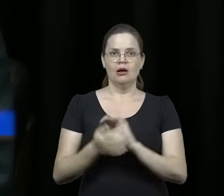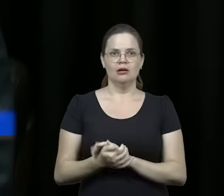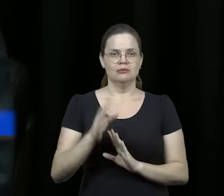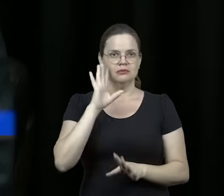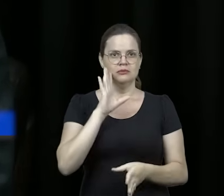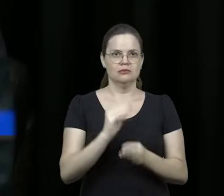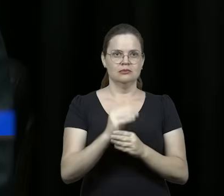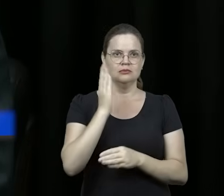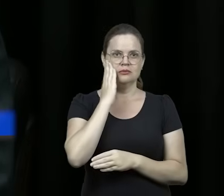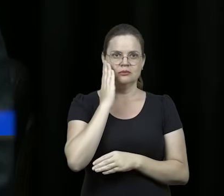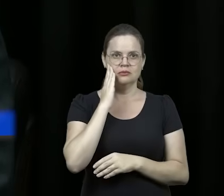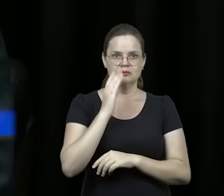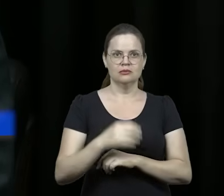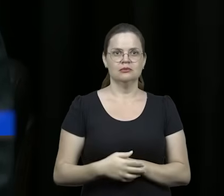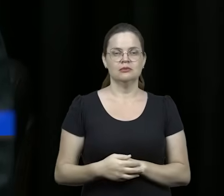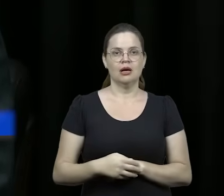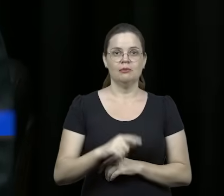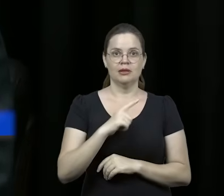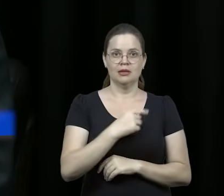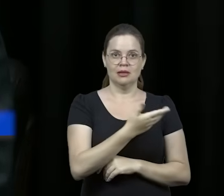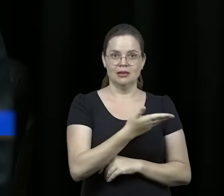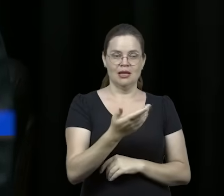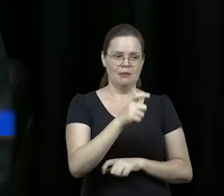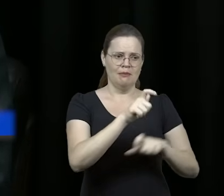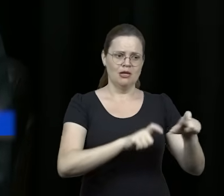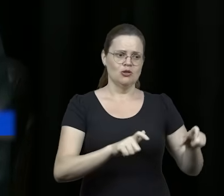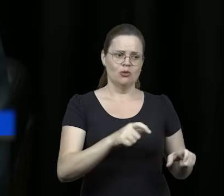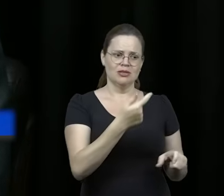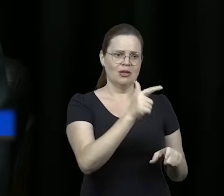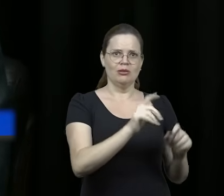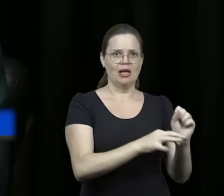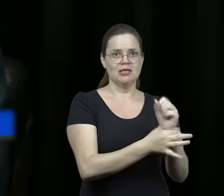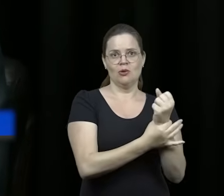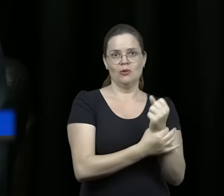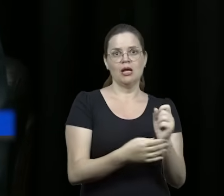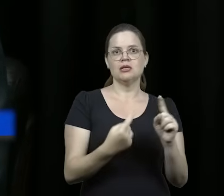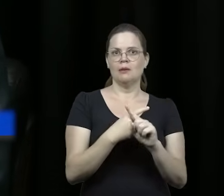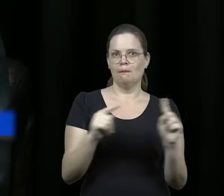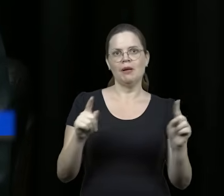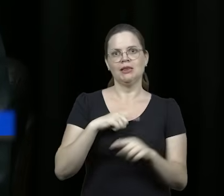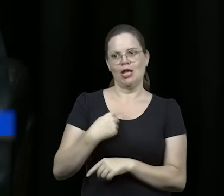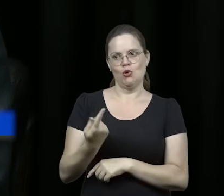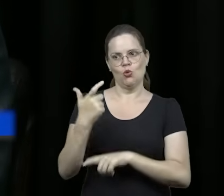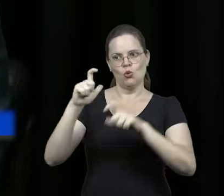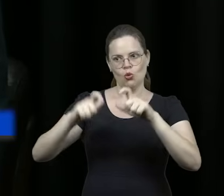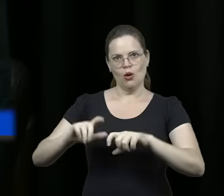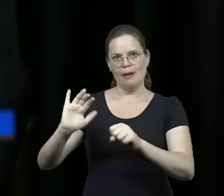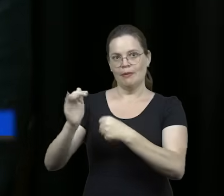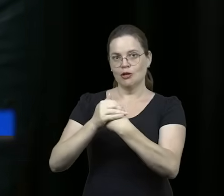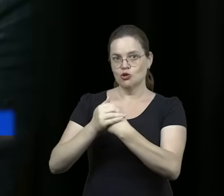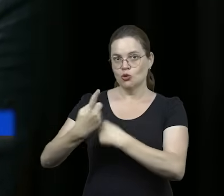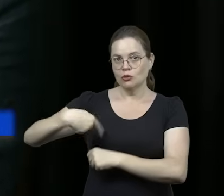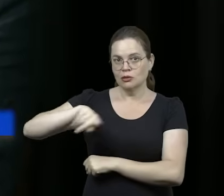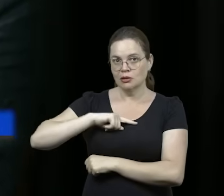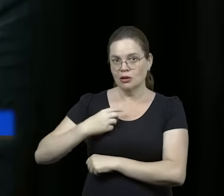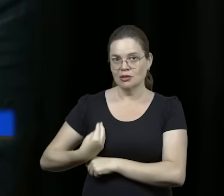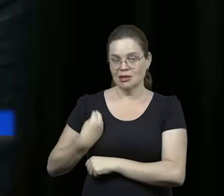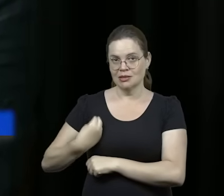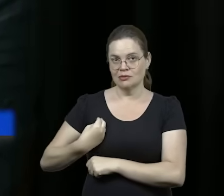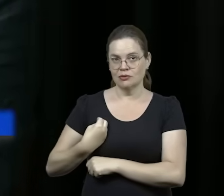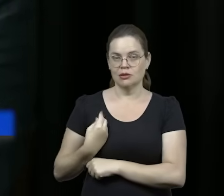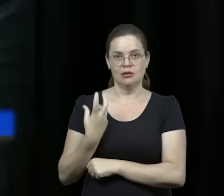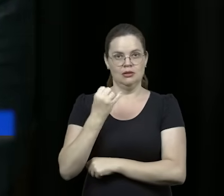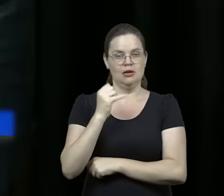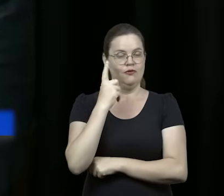mas quem está no abrigo? Então, se existe um esconderijo, irmãos, olha bem,